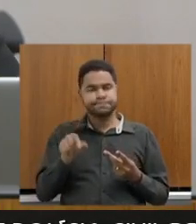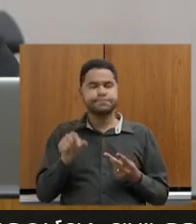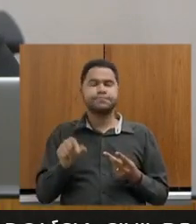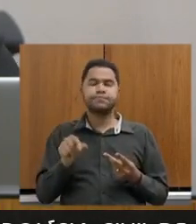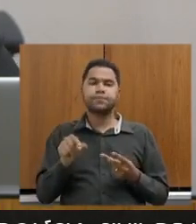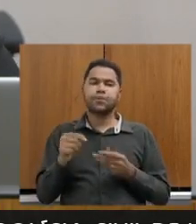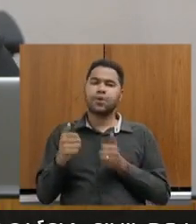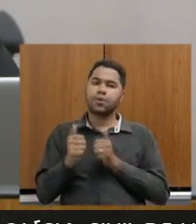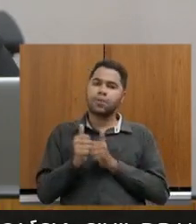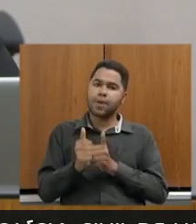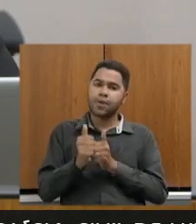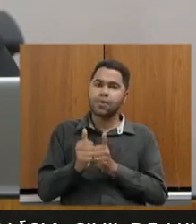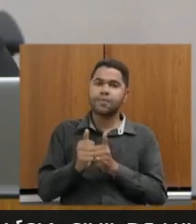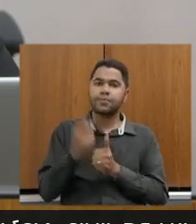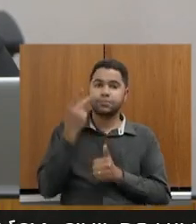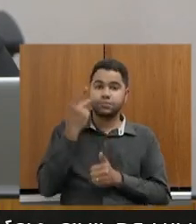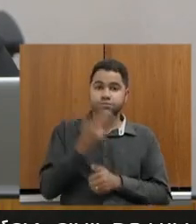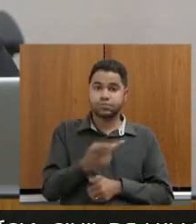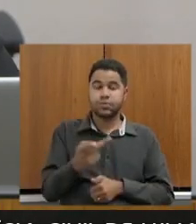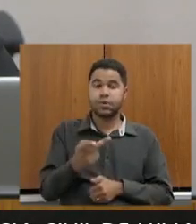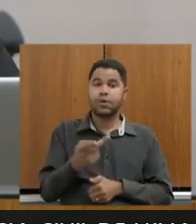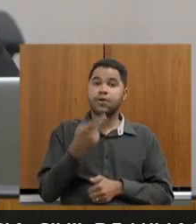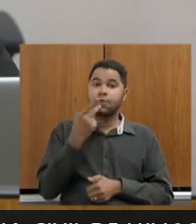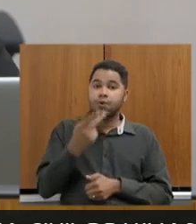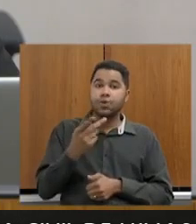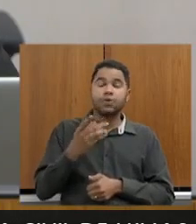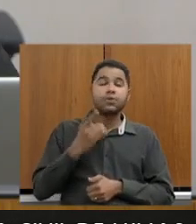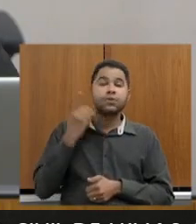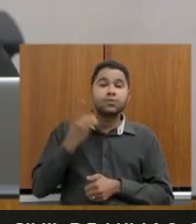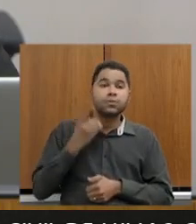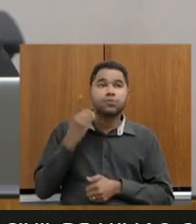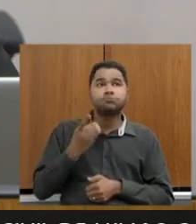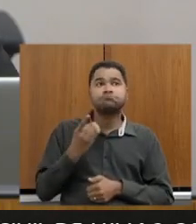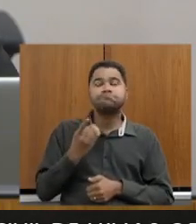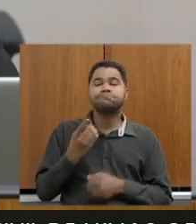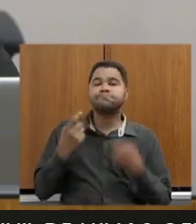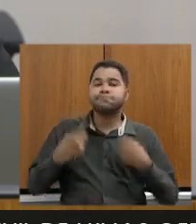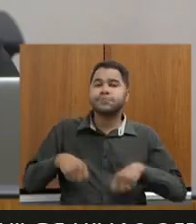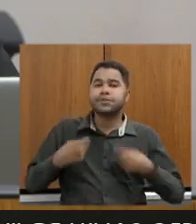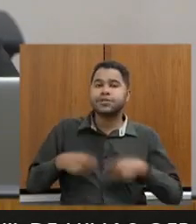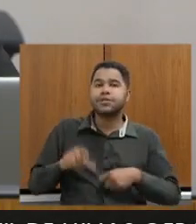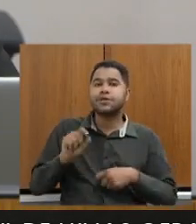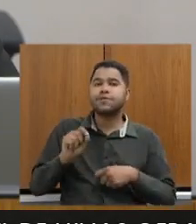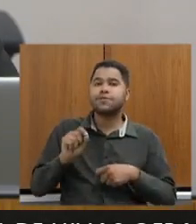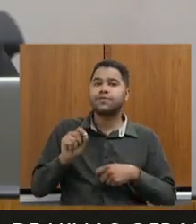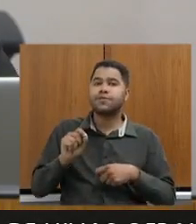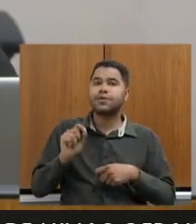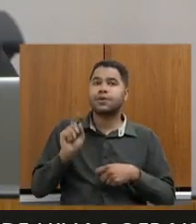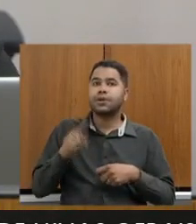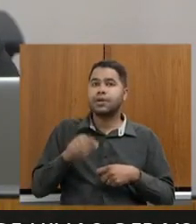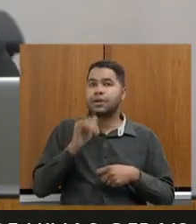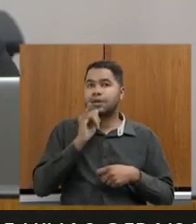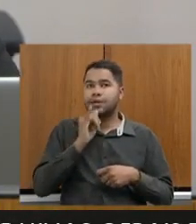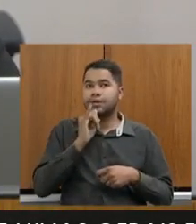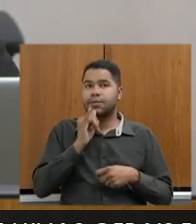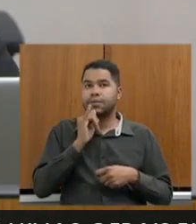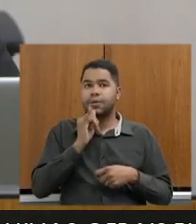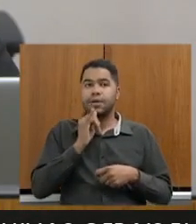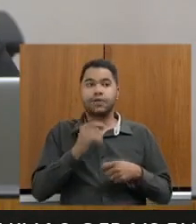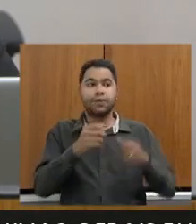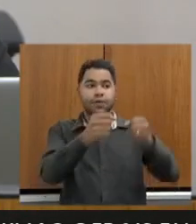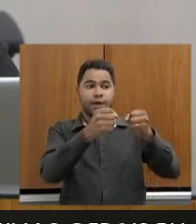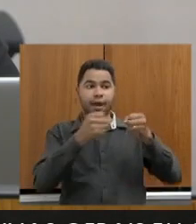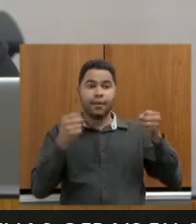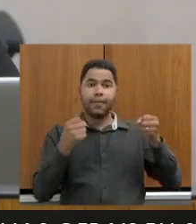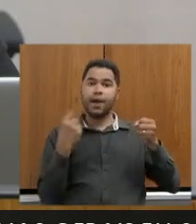de acompanhando a visita e ele falou Deputado nossos aqui pelo menos de armas e armários individuais